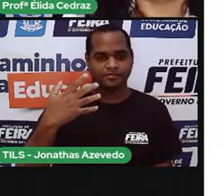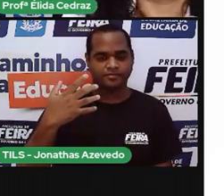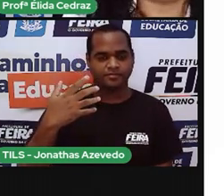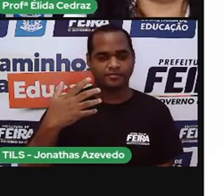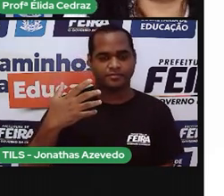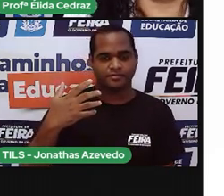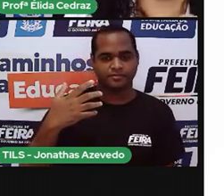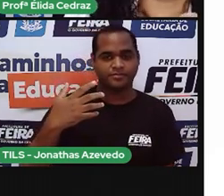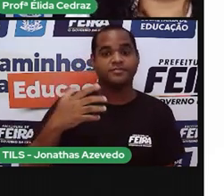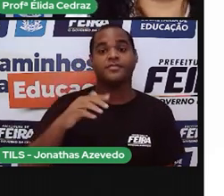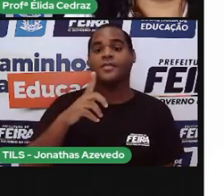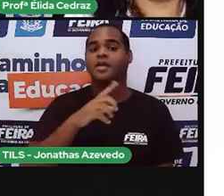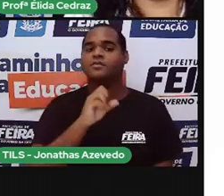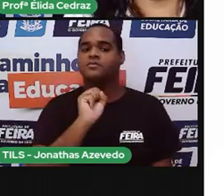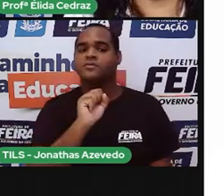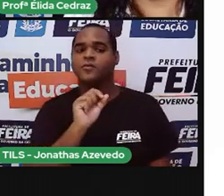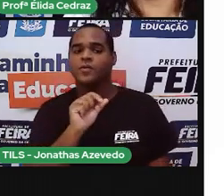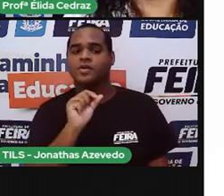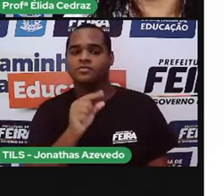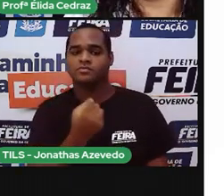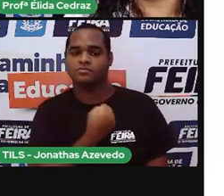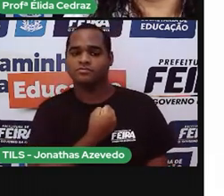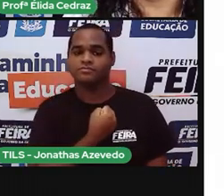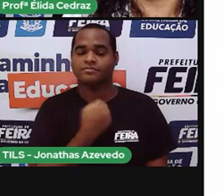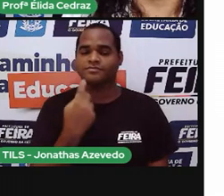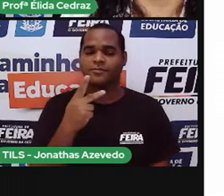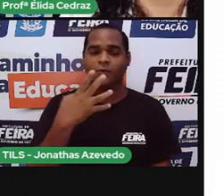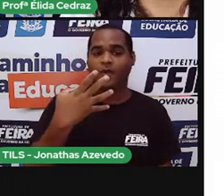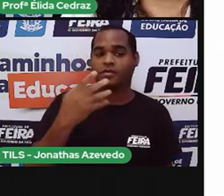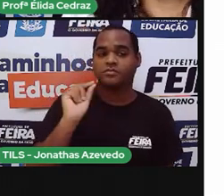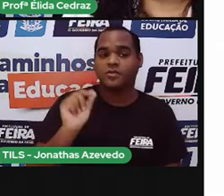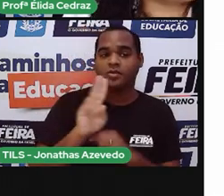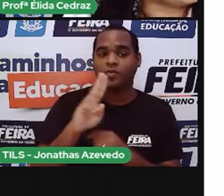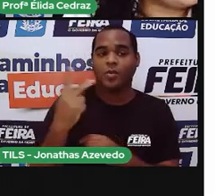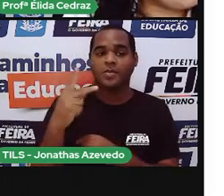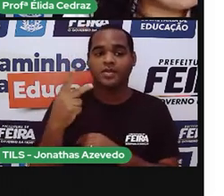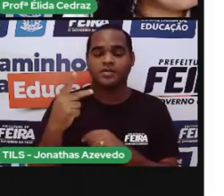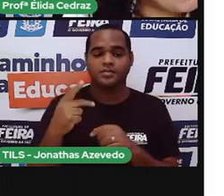conhece? Qual é o nome daquele instrumento?